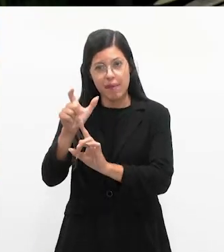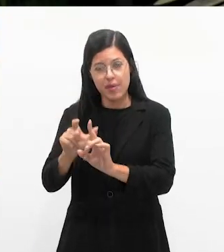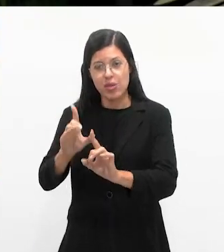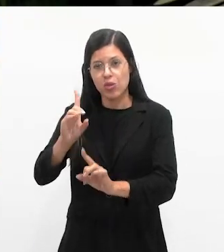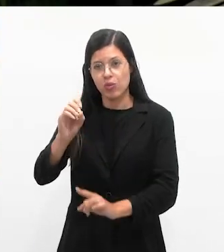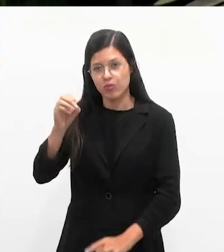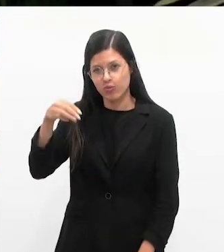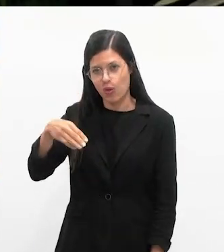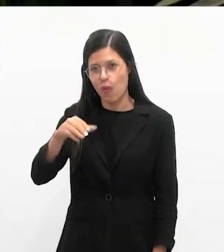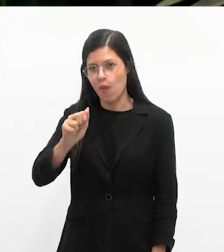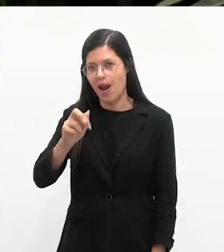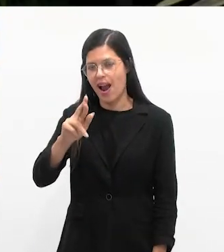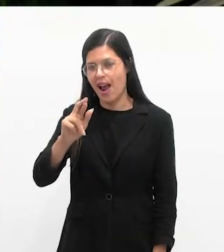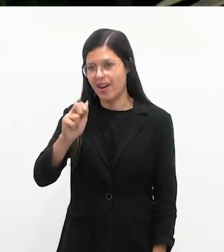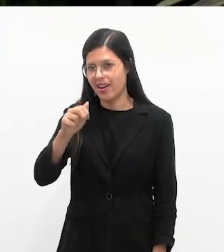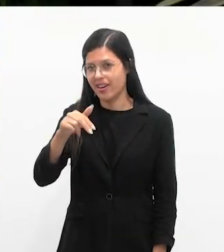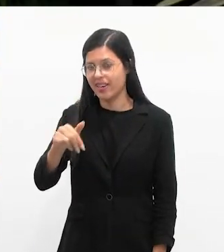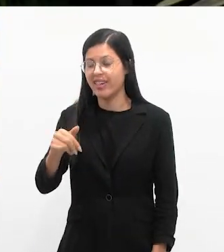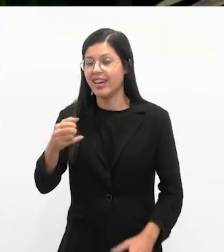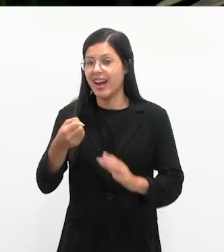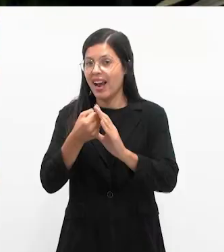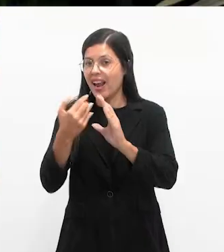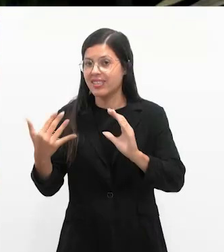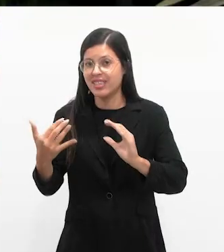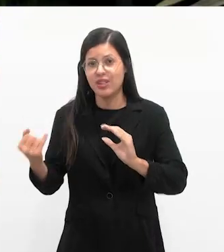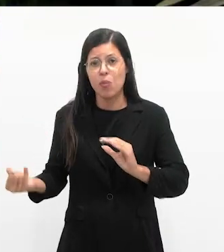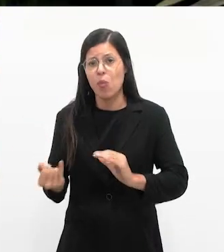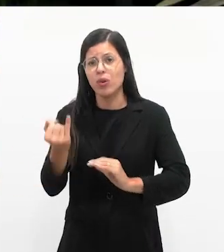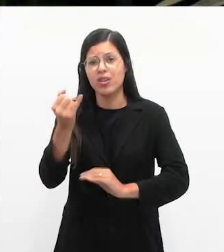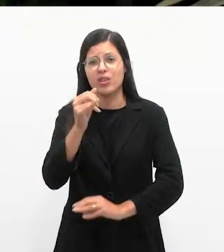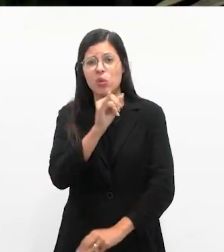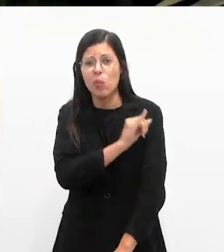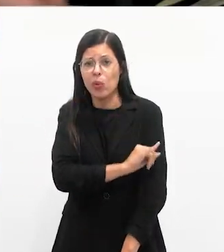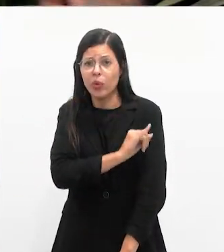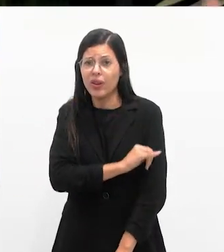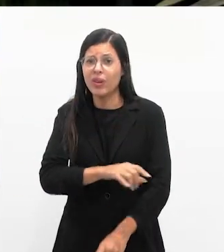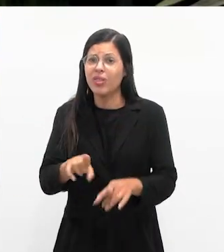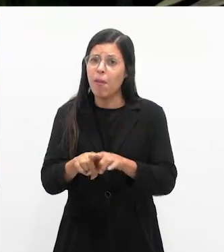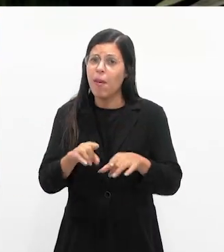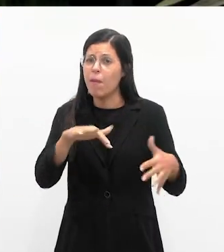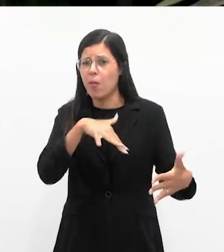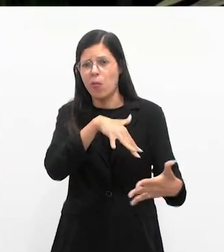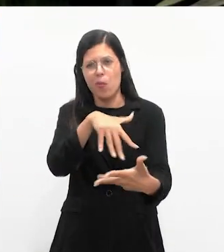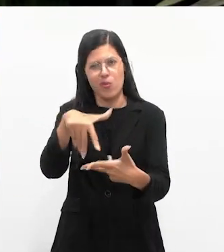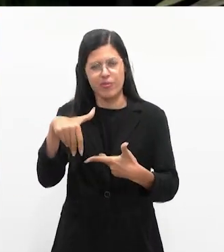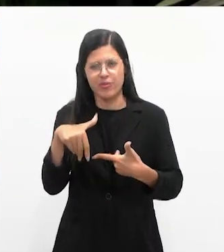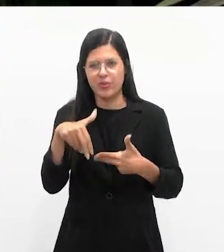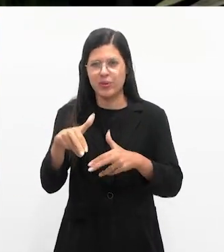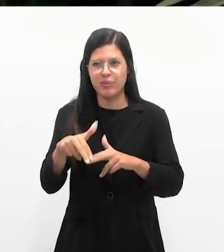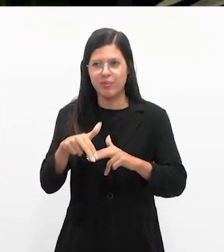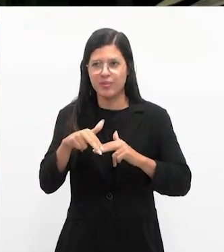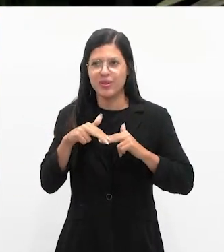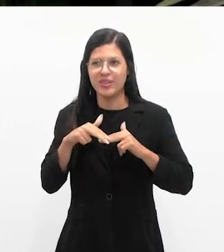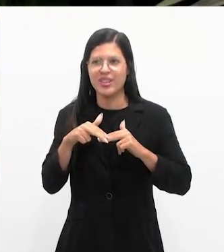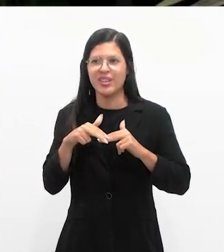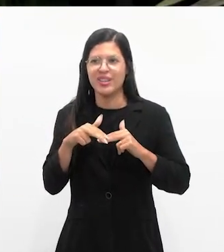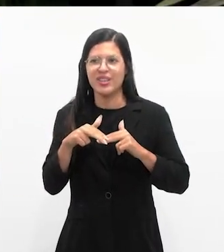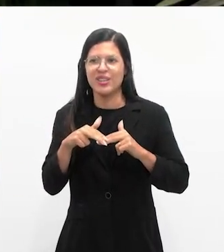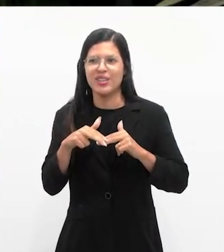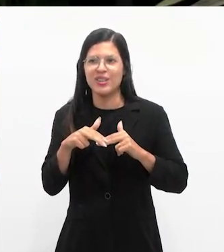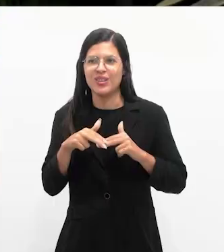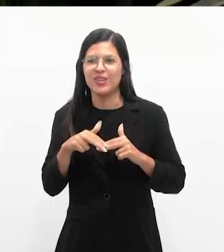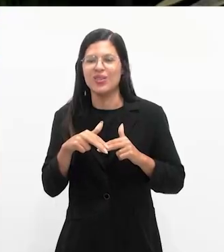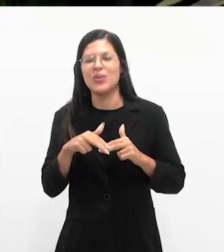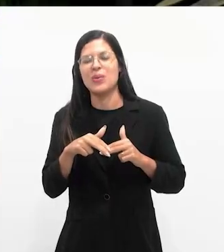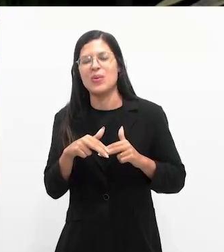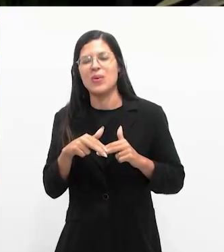Orani características que seriam importantes não só para o Rio, mas para o mundo todo, né? Então, é por isso que, com coração